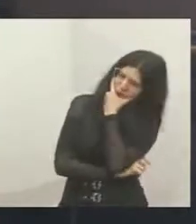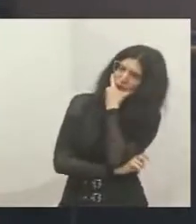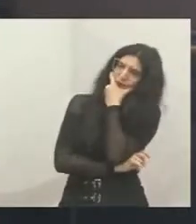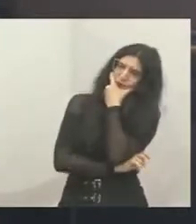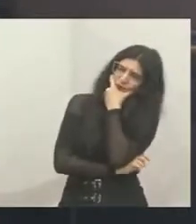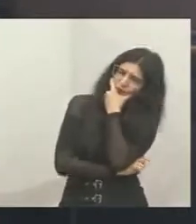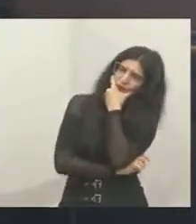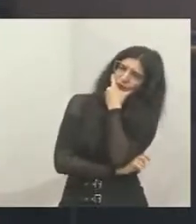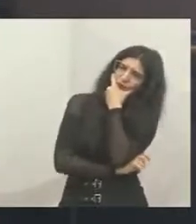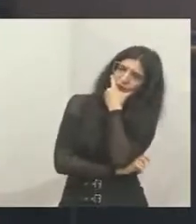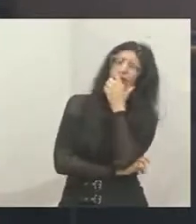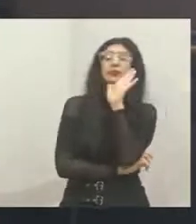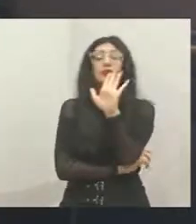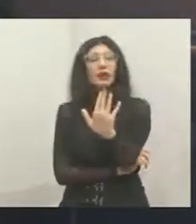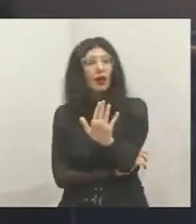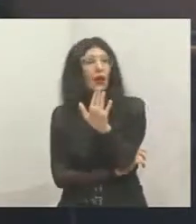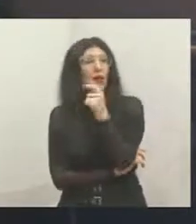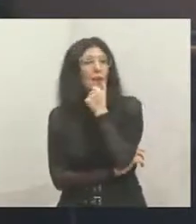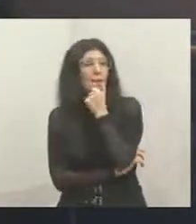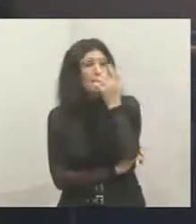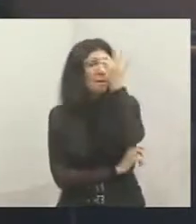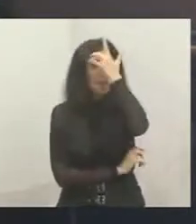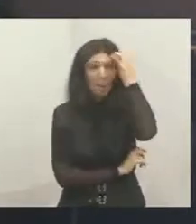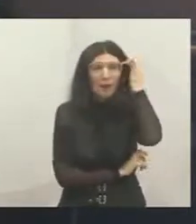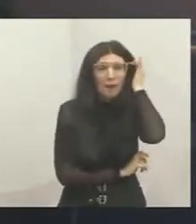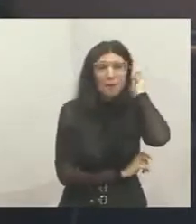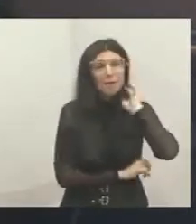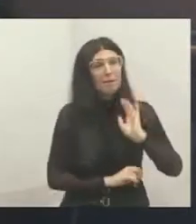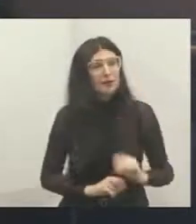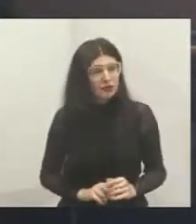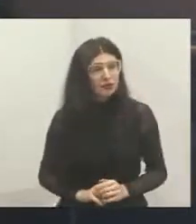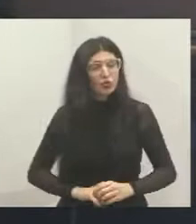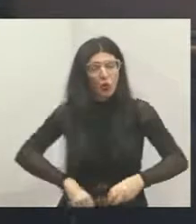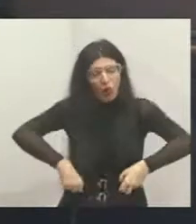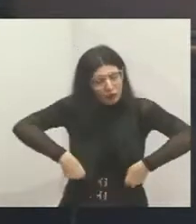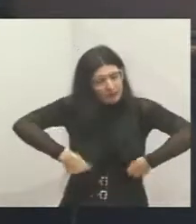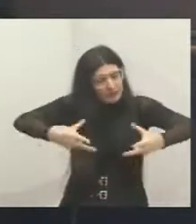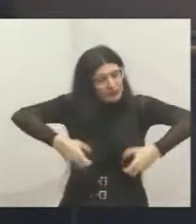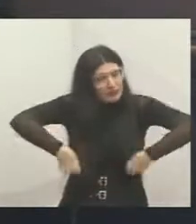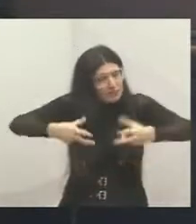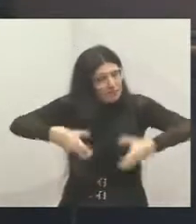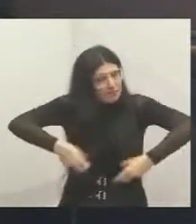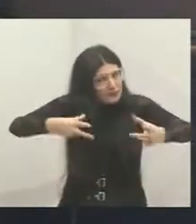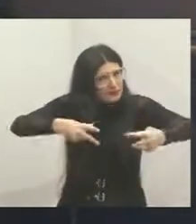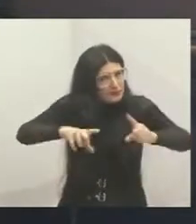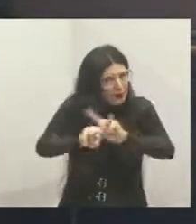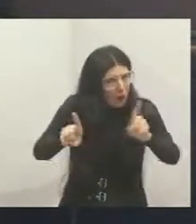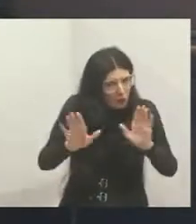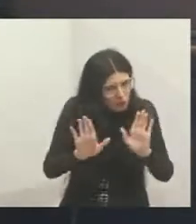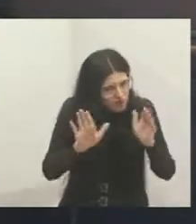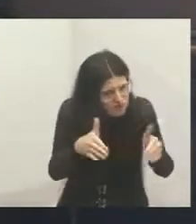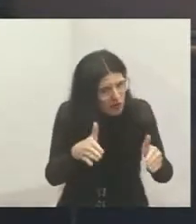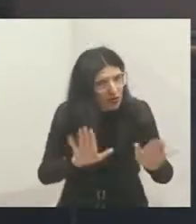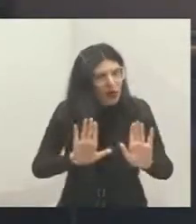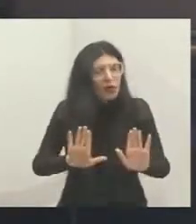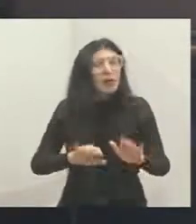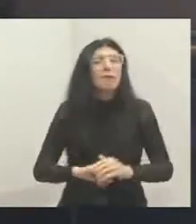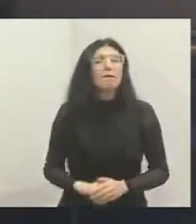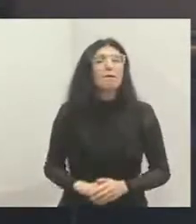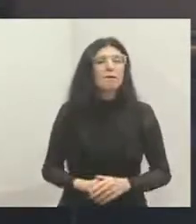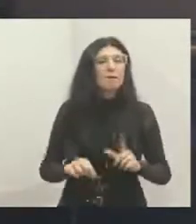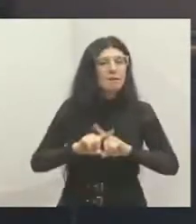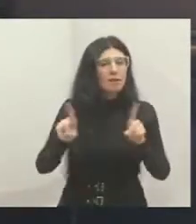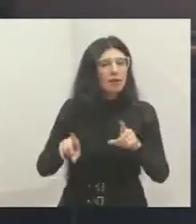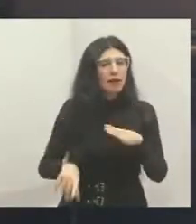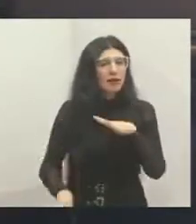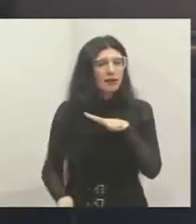que supostamente, né, não está entrando na despesa com o pessoal. O nosso município